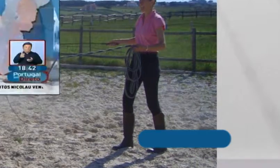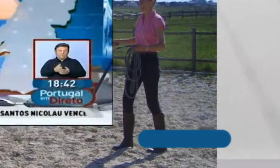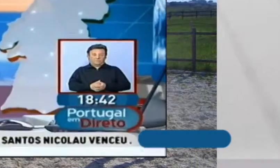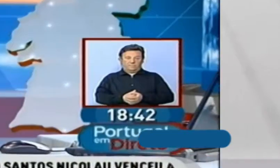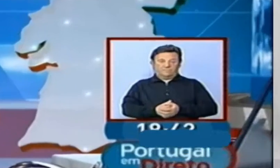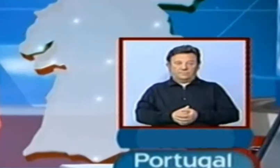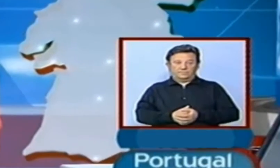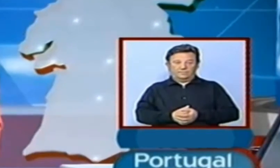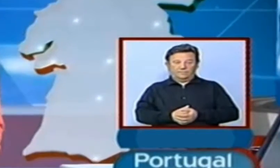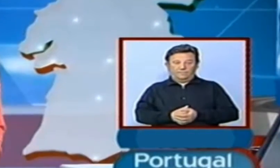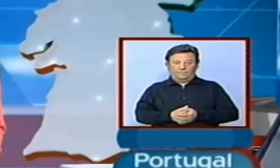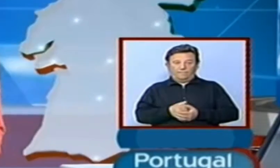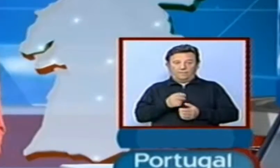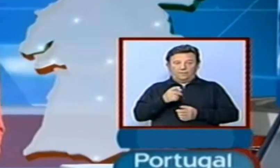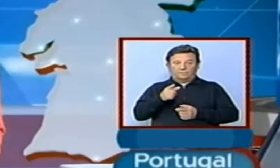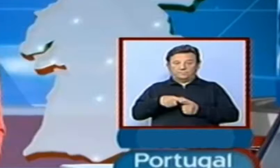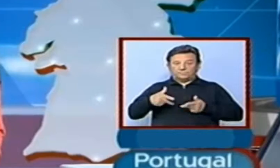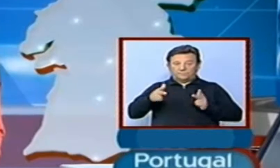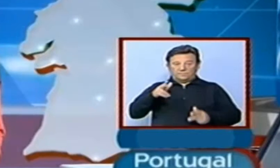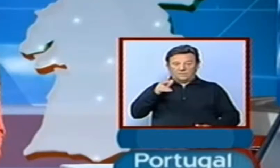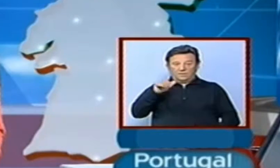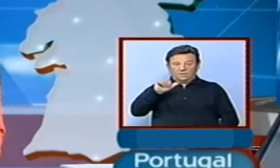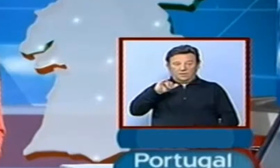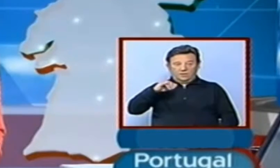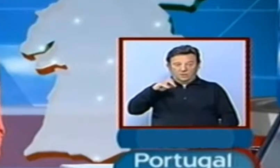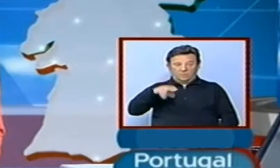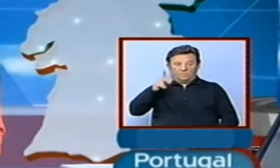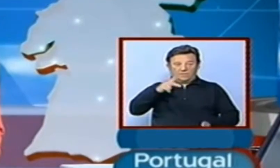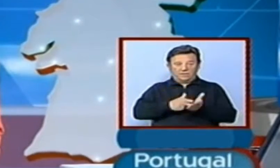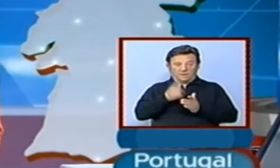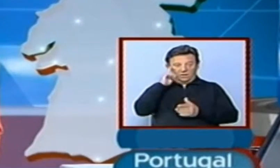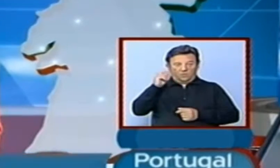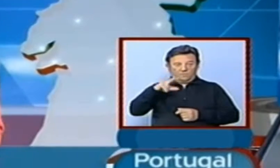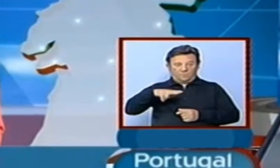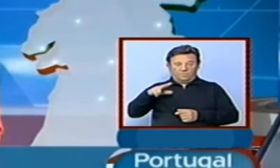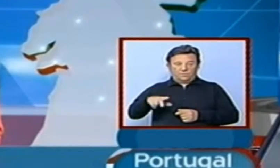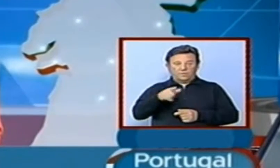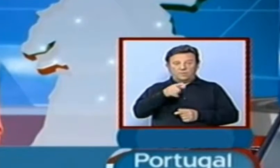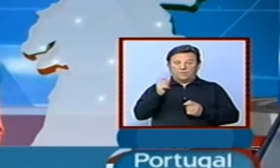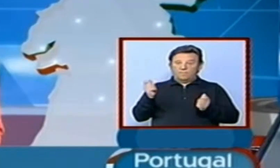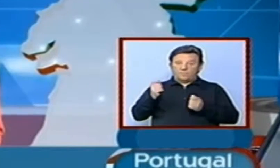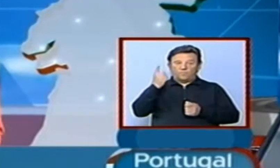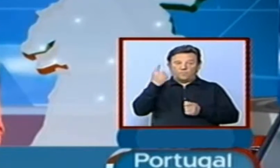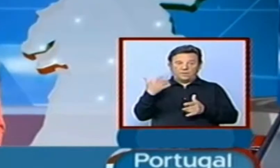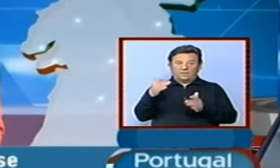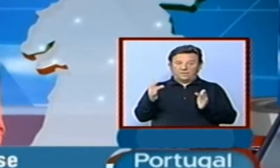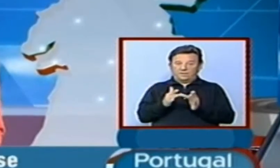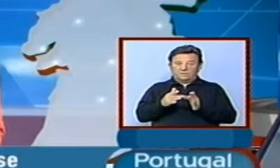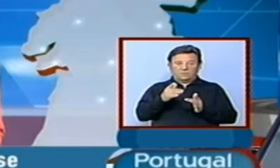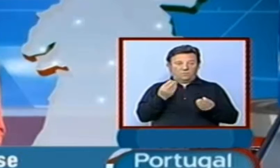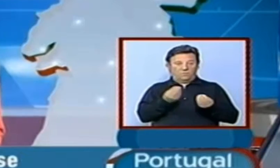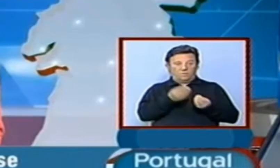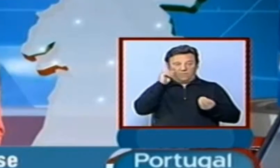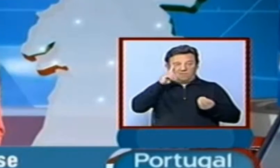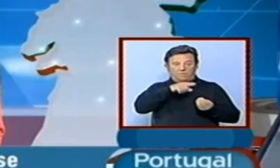coach. O método Kiran é uma técnica inovadora em Portugal que promove uma interação com cavalos